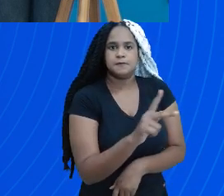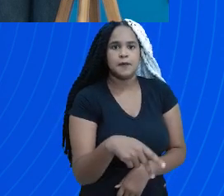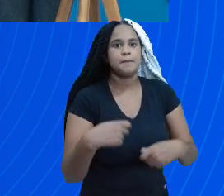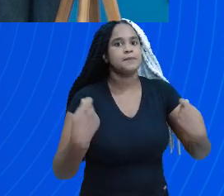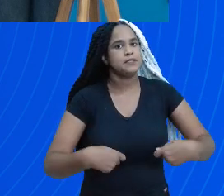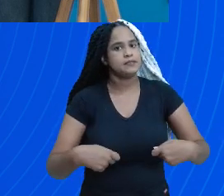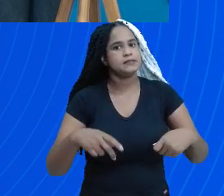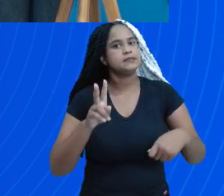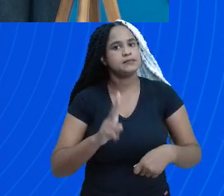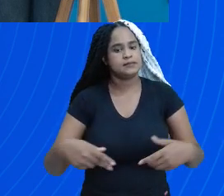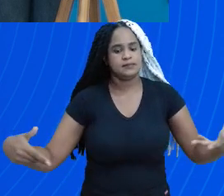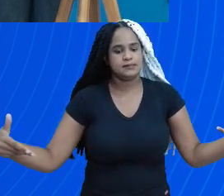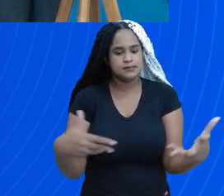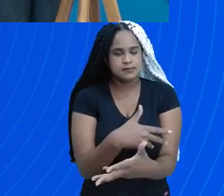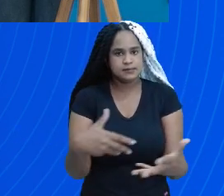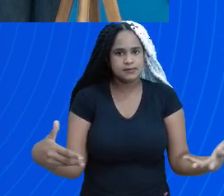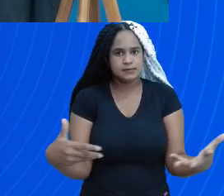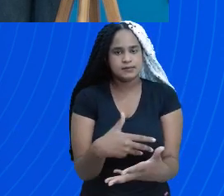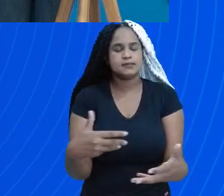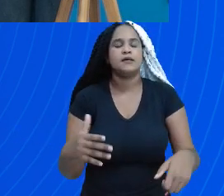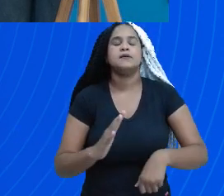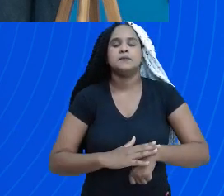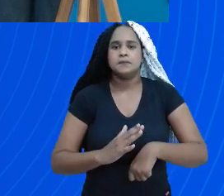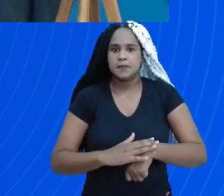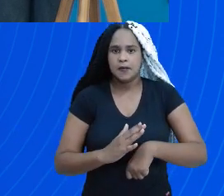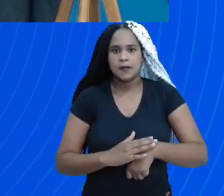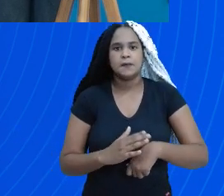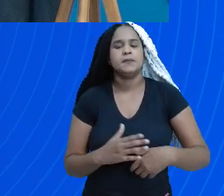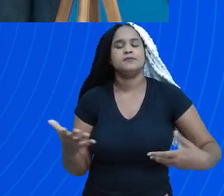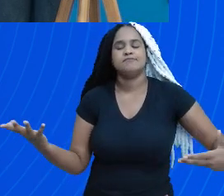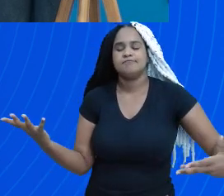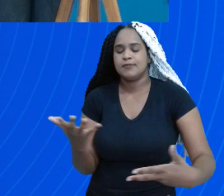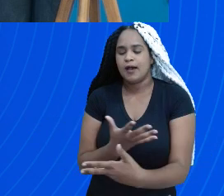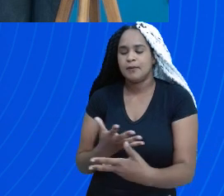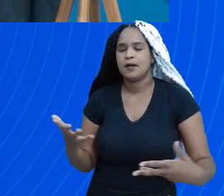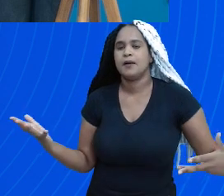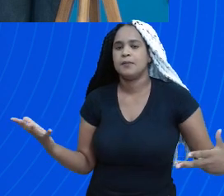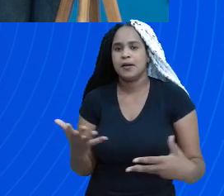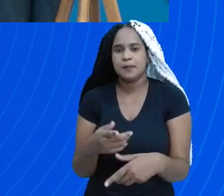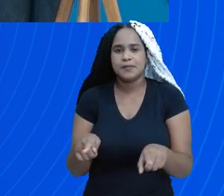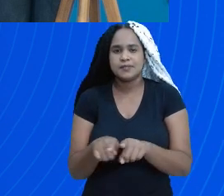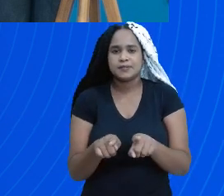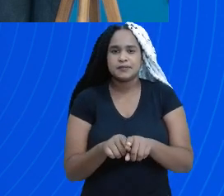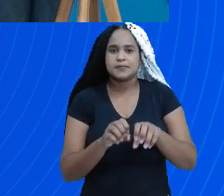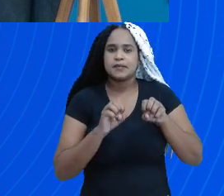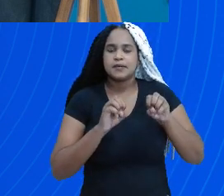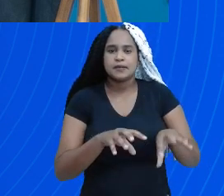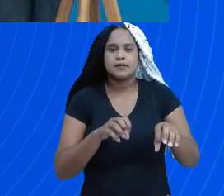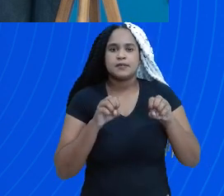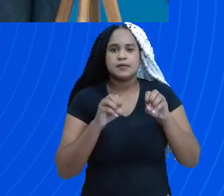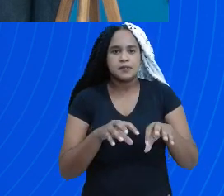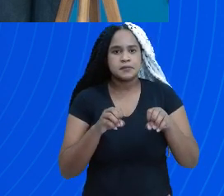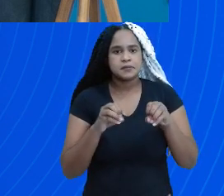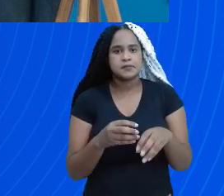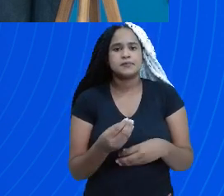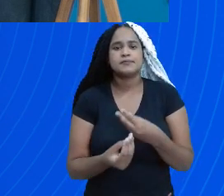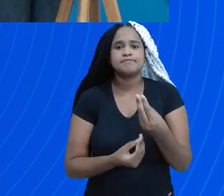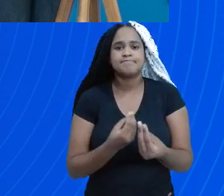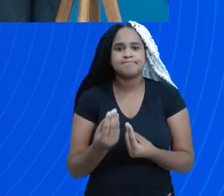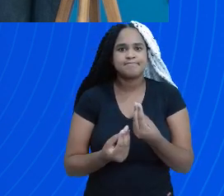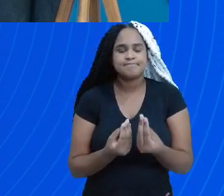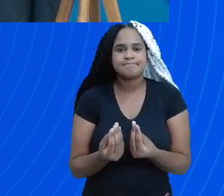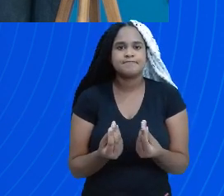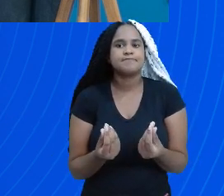É um momento de troca, é um momento educacional, né? Onde a gente percebe